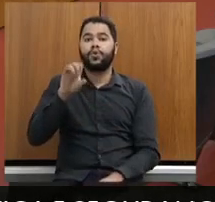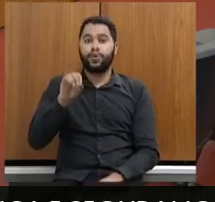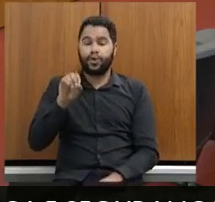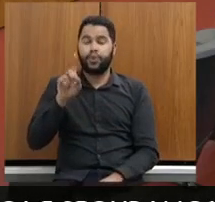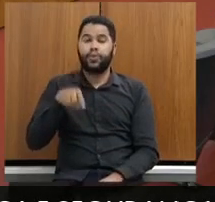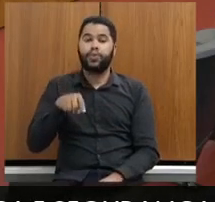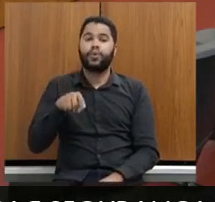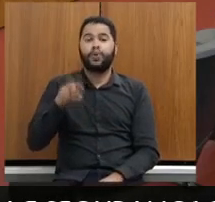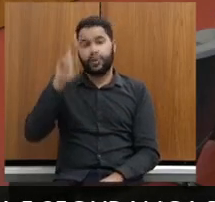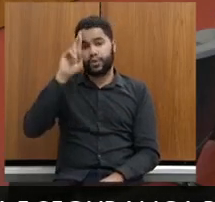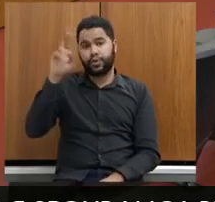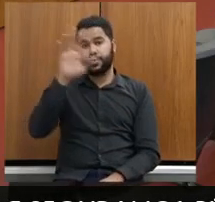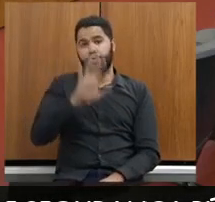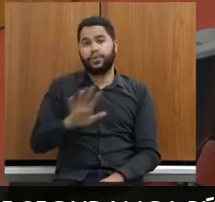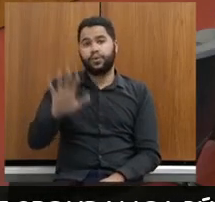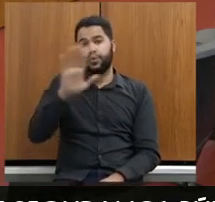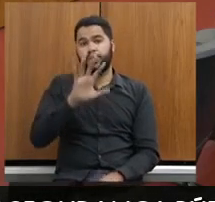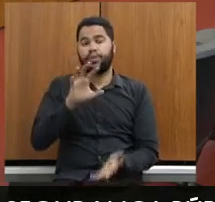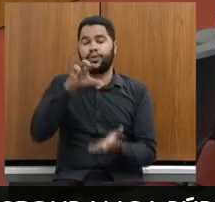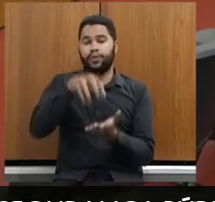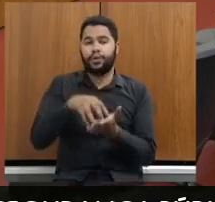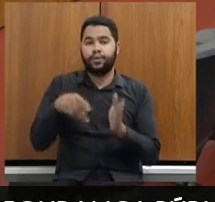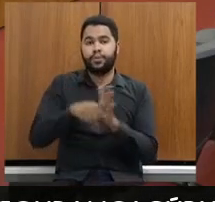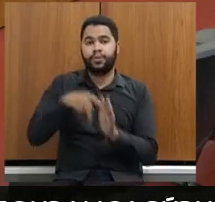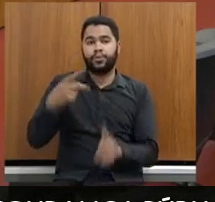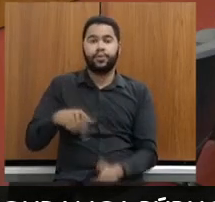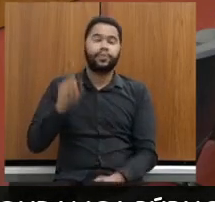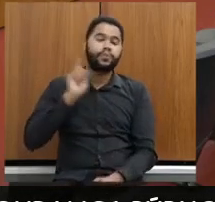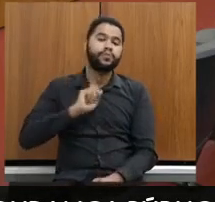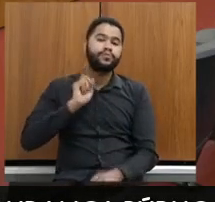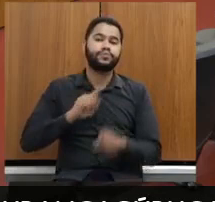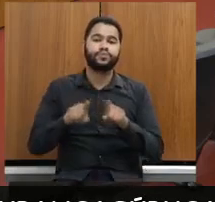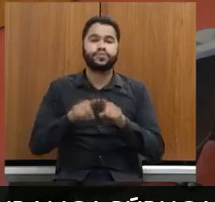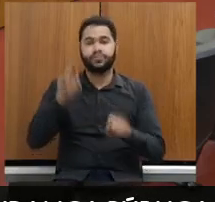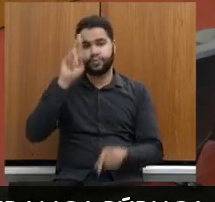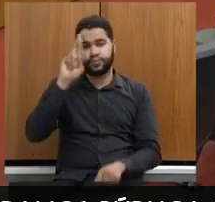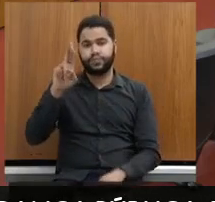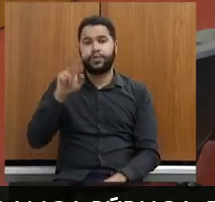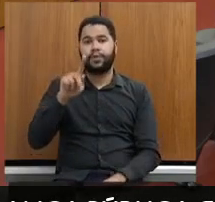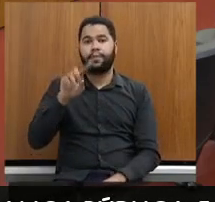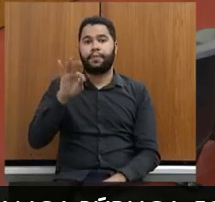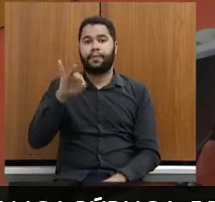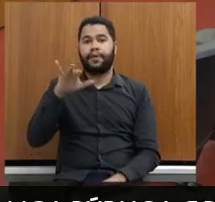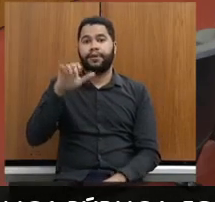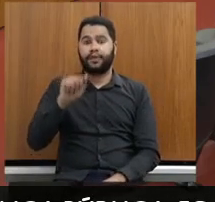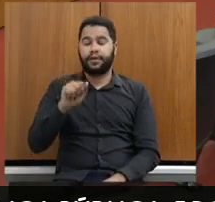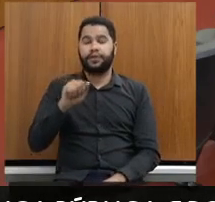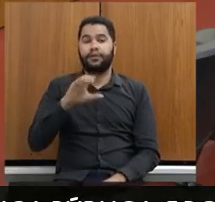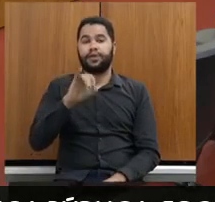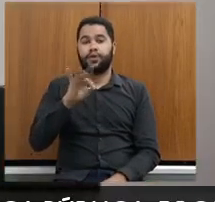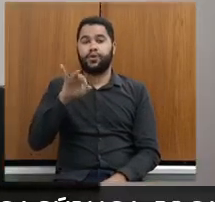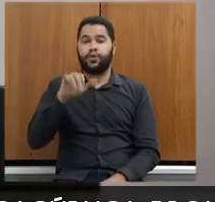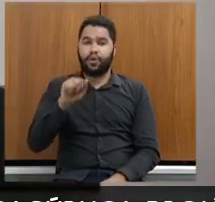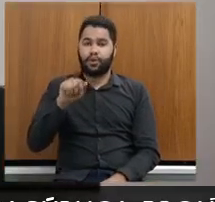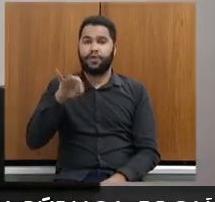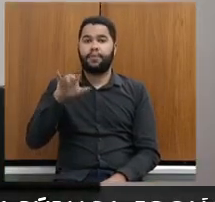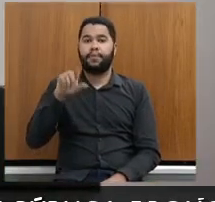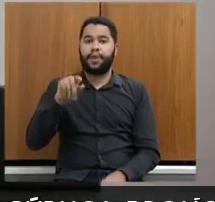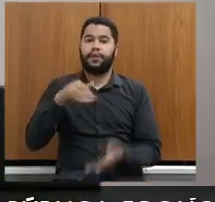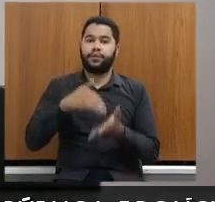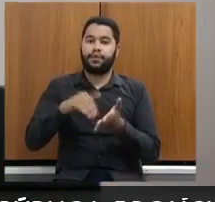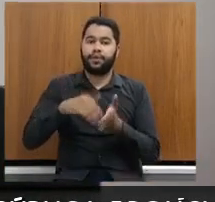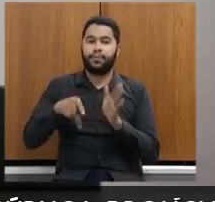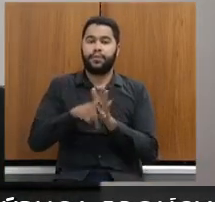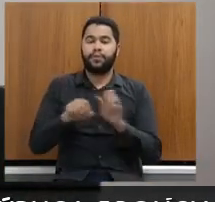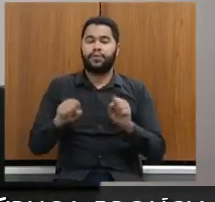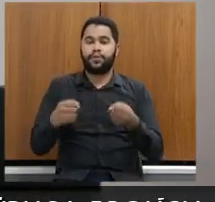de Andrade diretor-geral do departamento penitenciário Minas Gerais da senhora Patrícia Costa de Melo chefe de gabinete da Secretaria de Estado